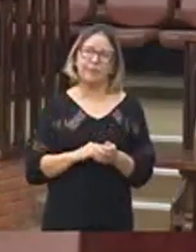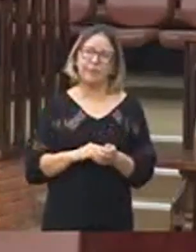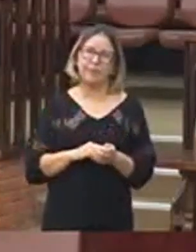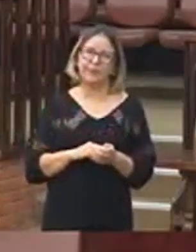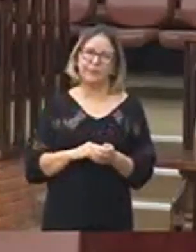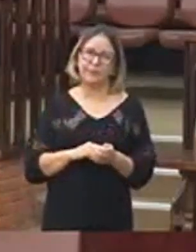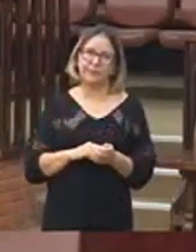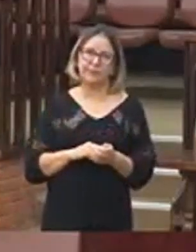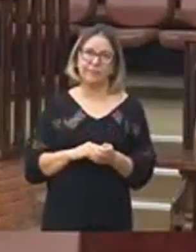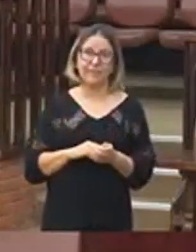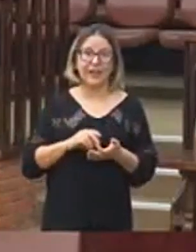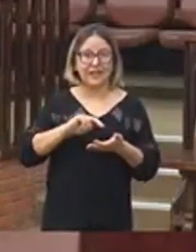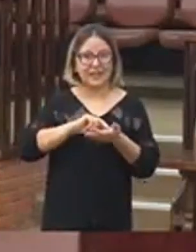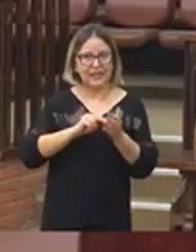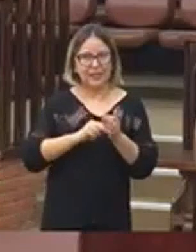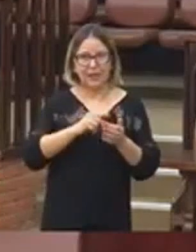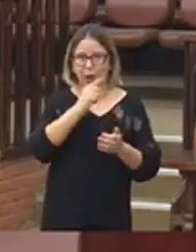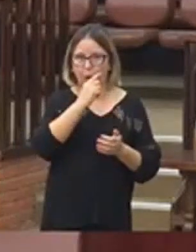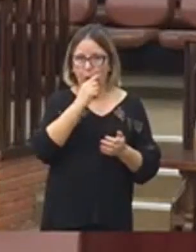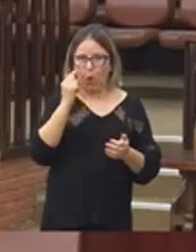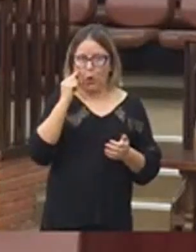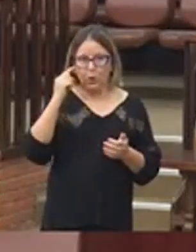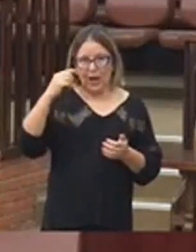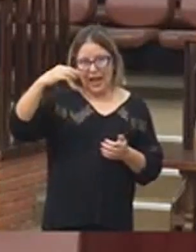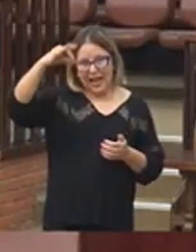teus olhos espirituais.